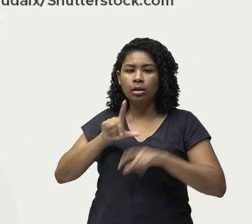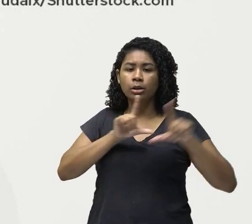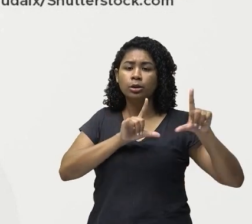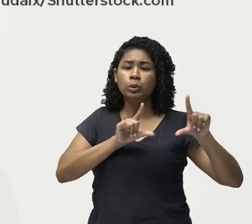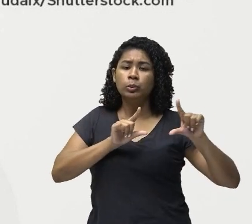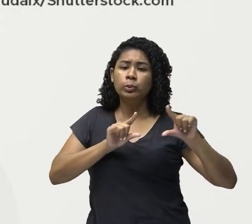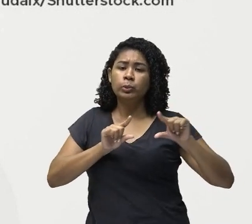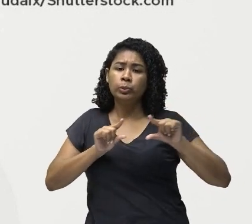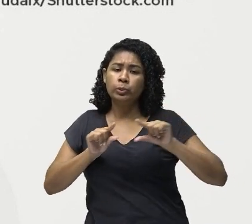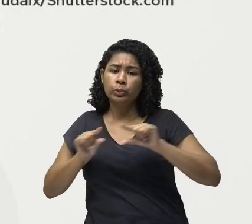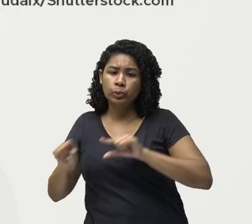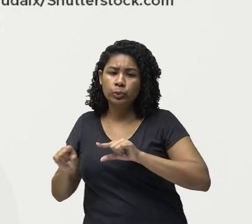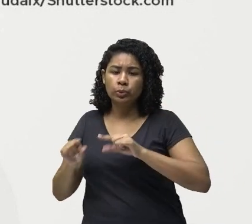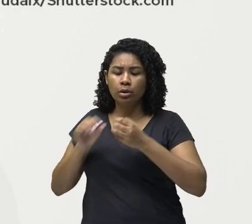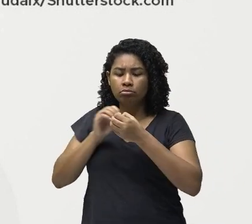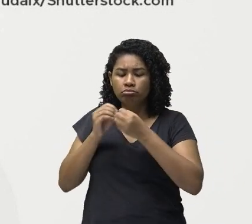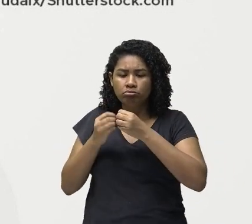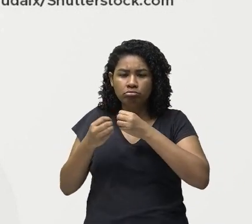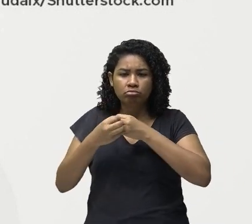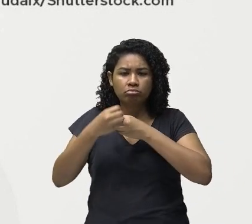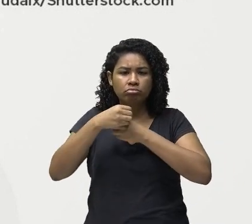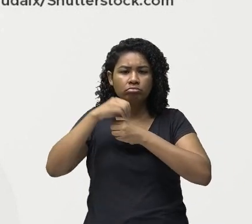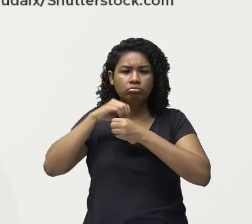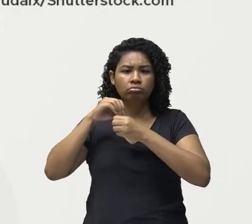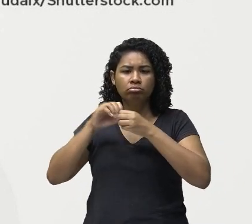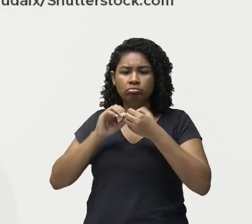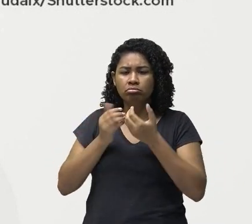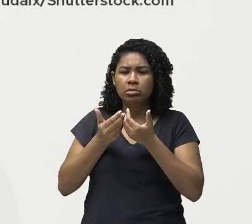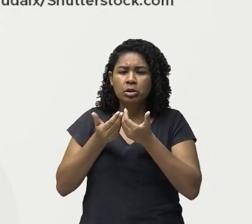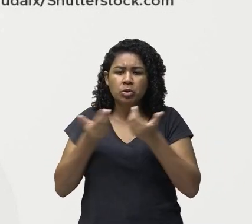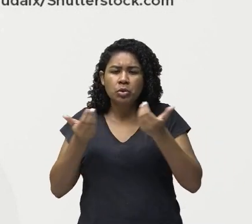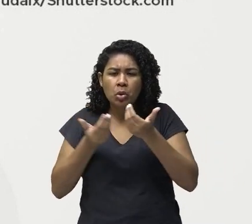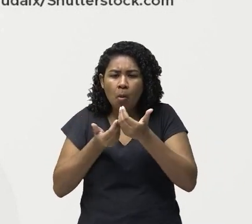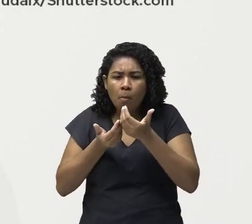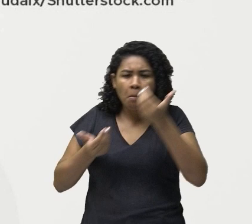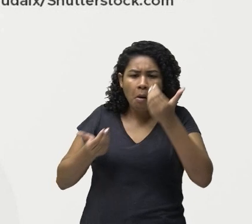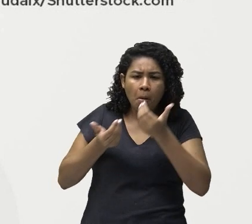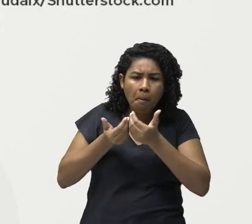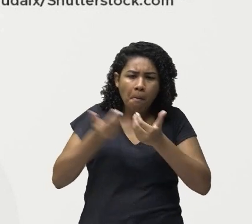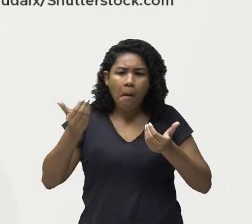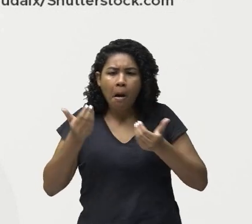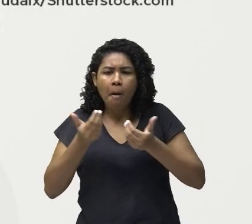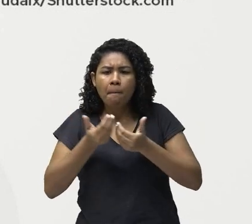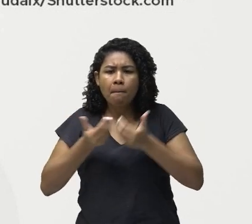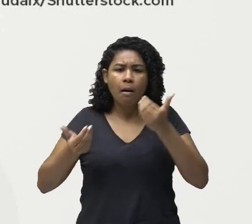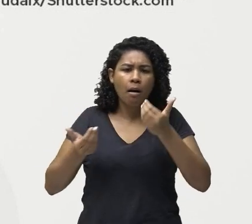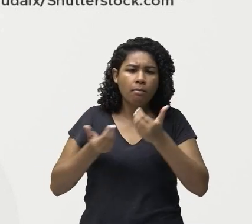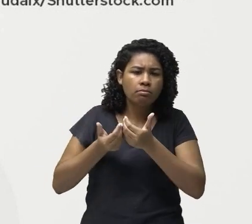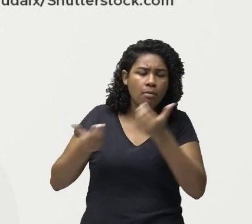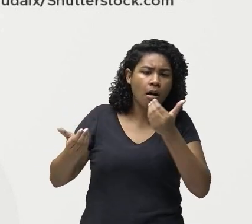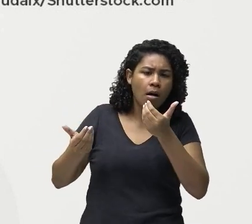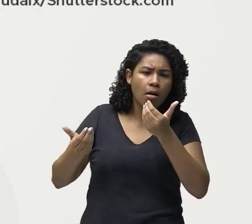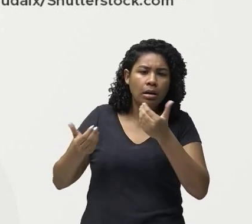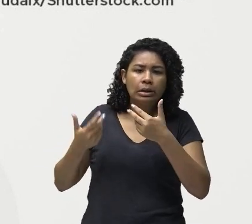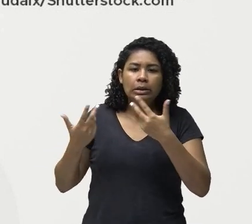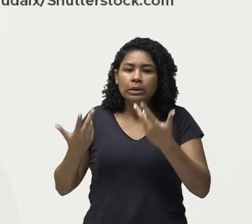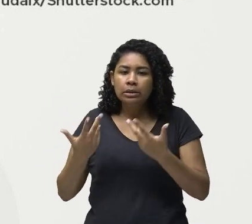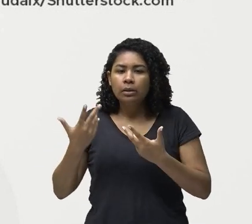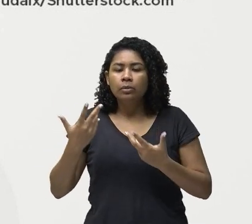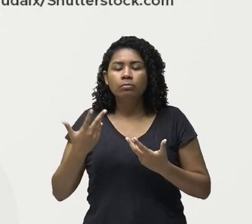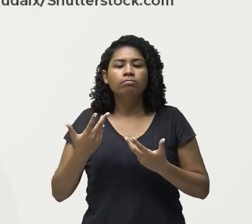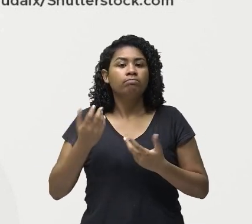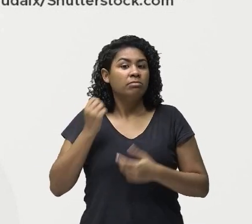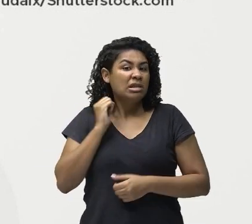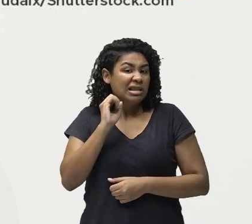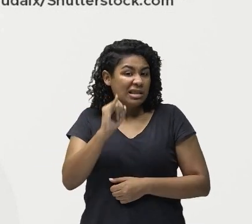Reparem só, as moléculas vão ficando mais escassas, vão ficando mais afastadas. Então, quando essas